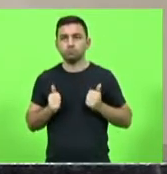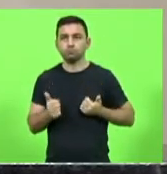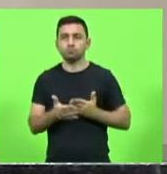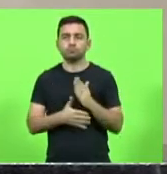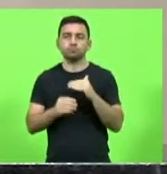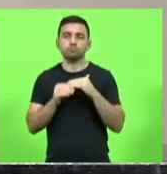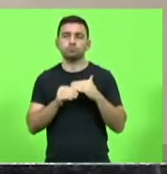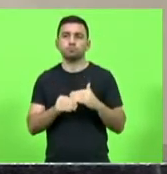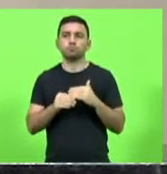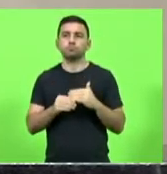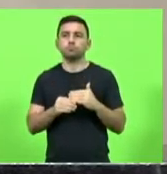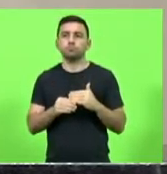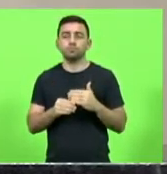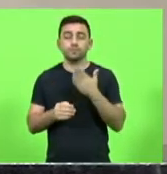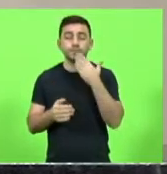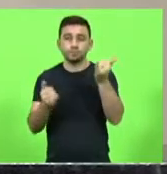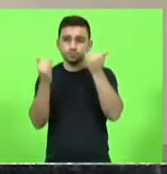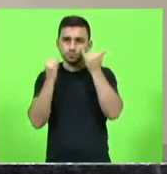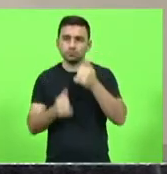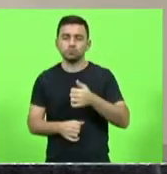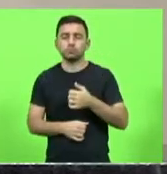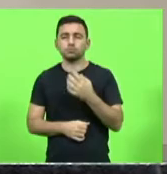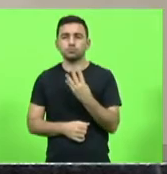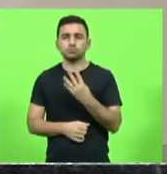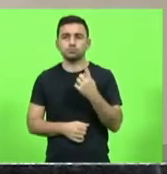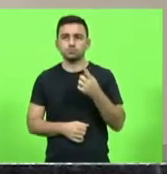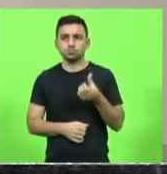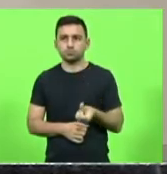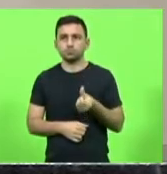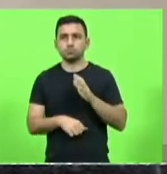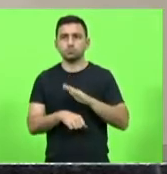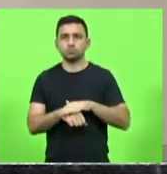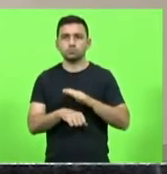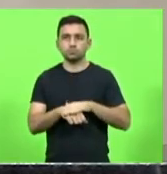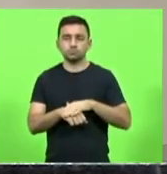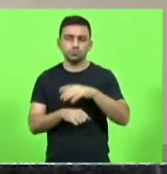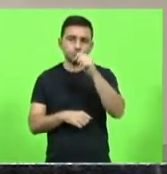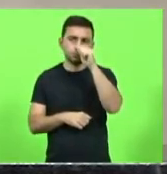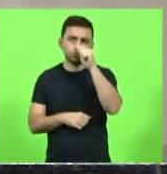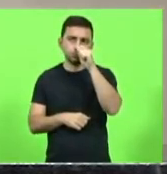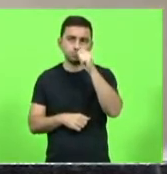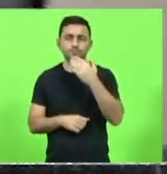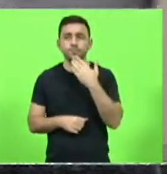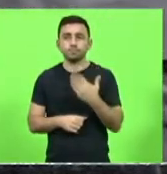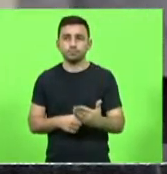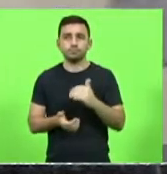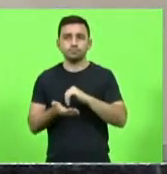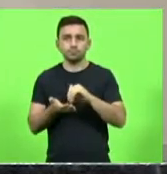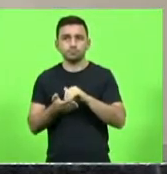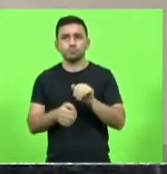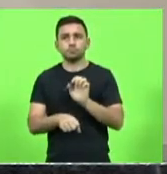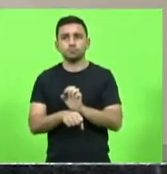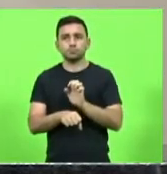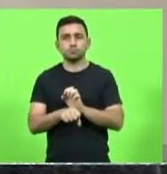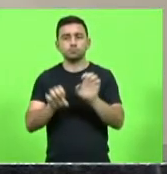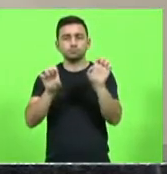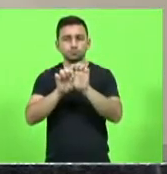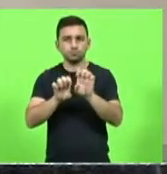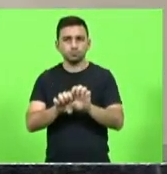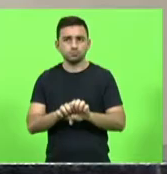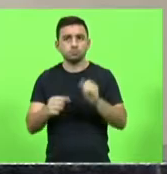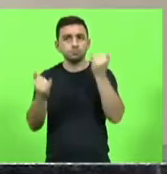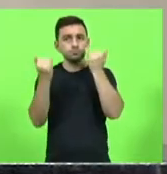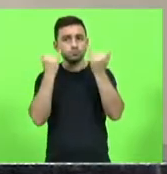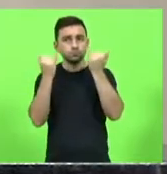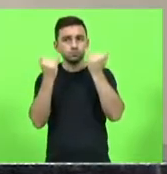por unanimidade. Pedido de informação 416, autor deputado João Amin, solicitando ao secretário de Estado da Infraestrutura